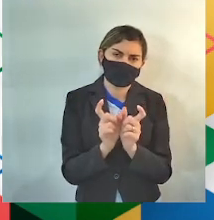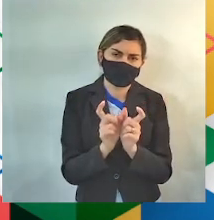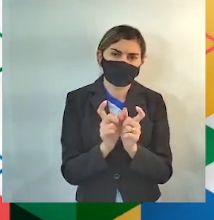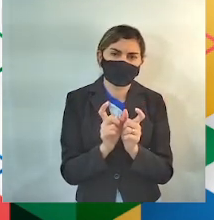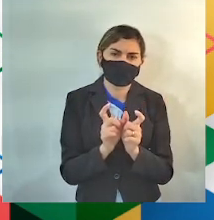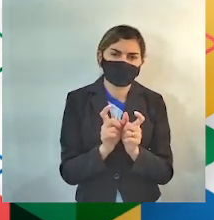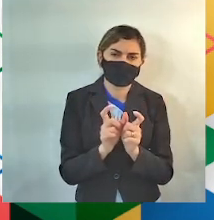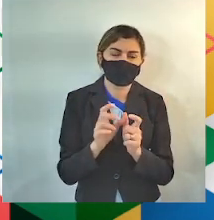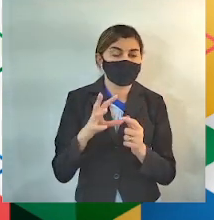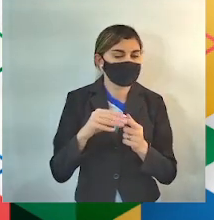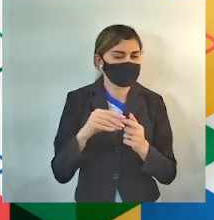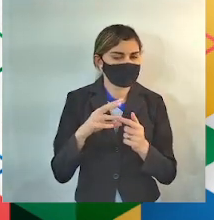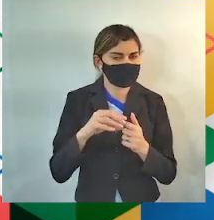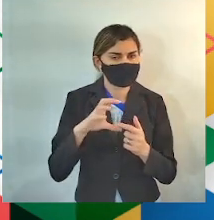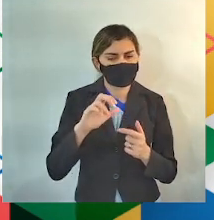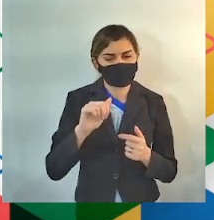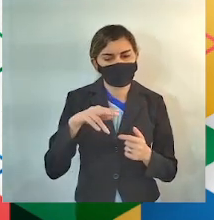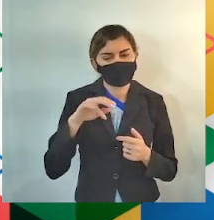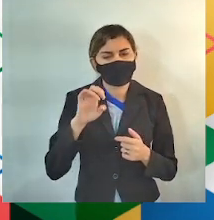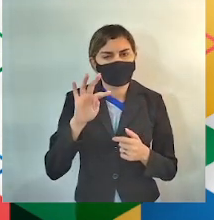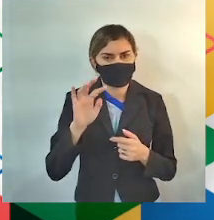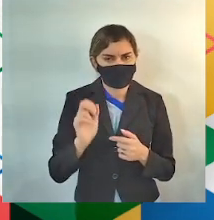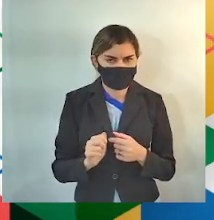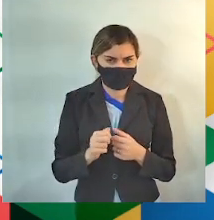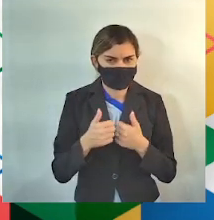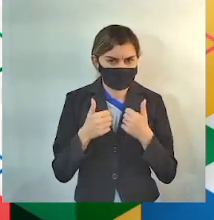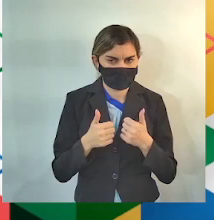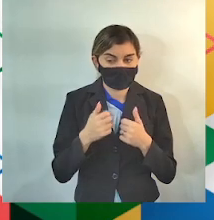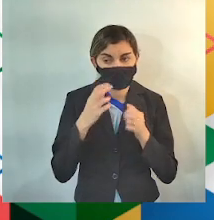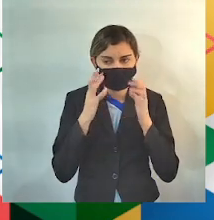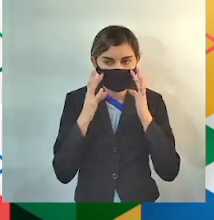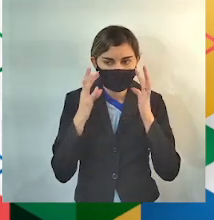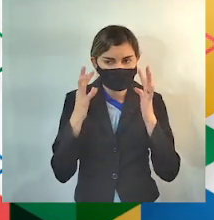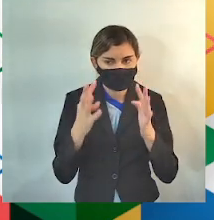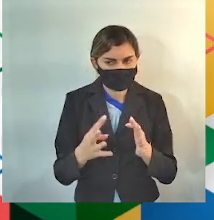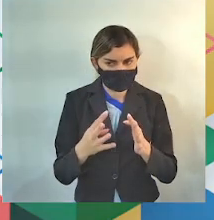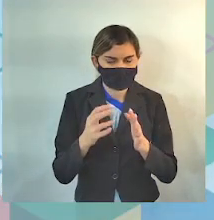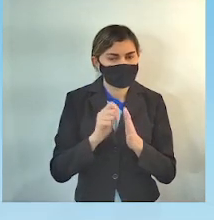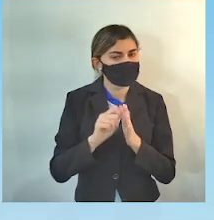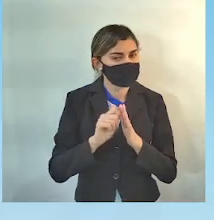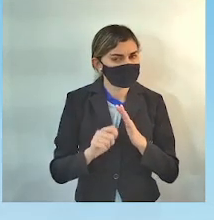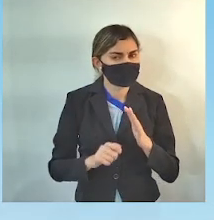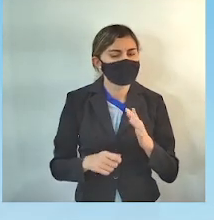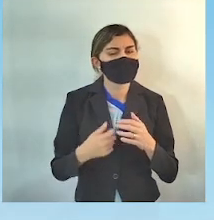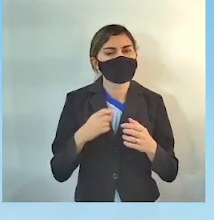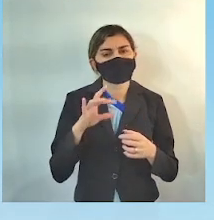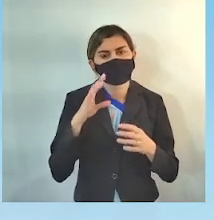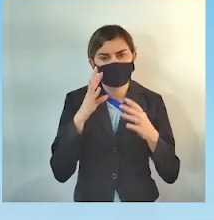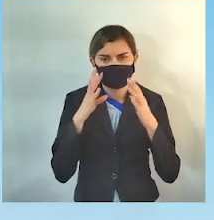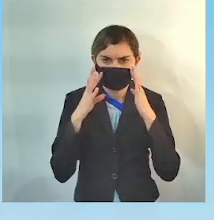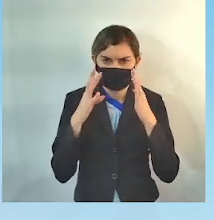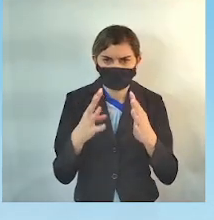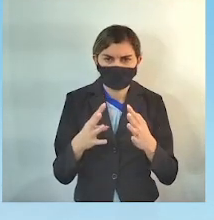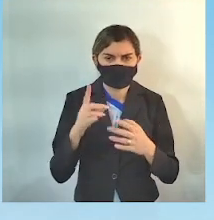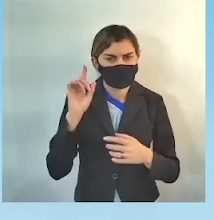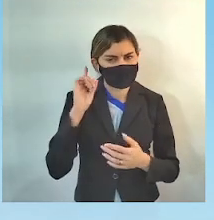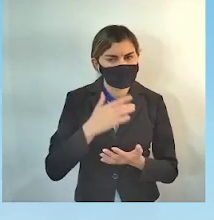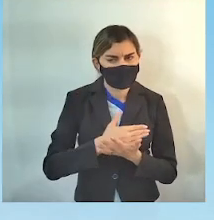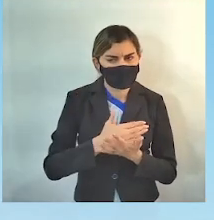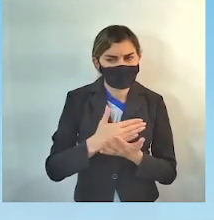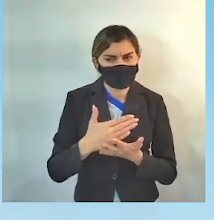substantivo caneta, pen. Então, preste atenção, só para você